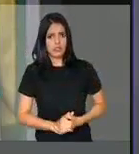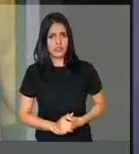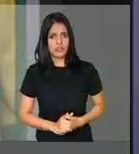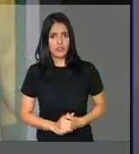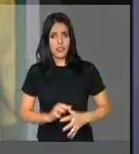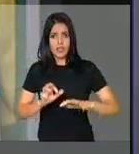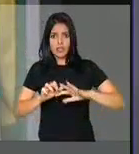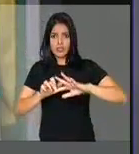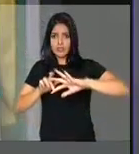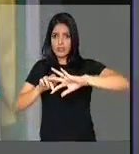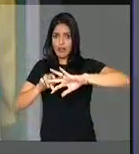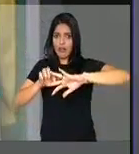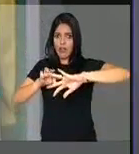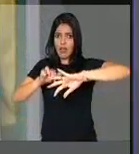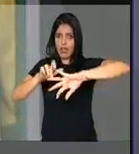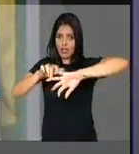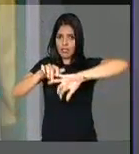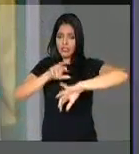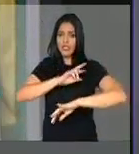A escada não era para